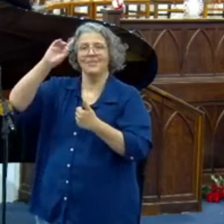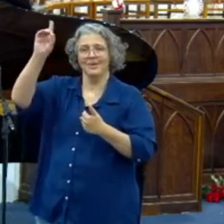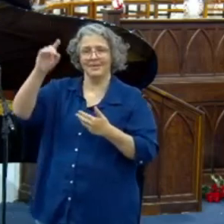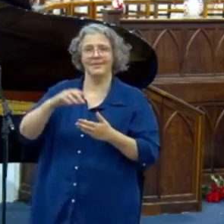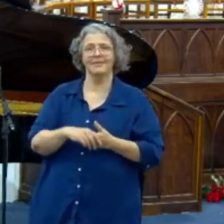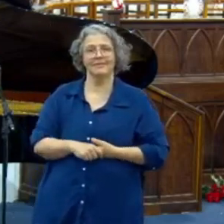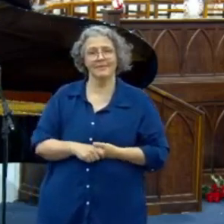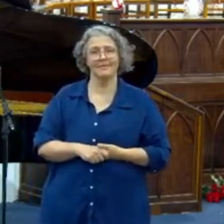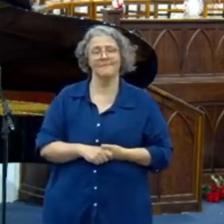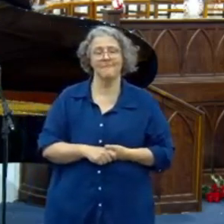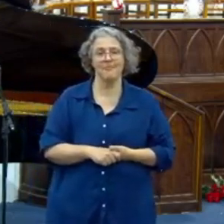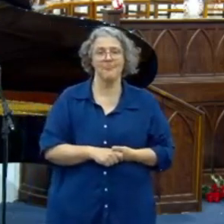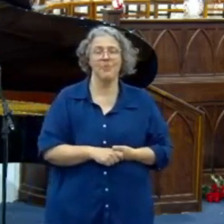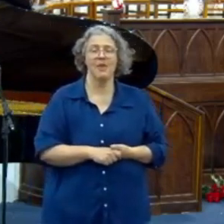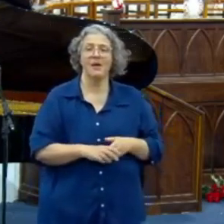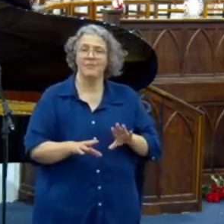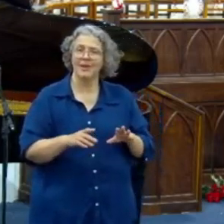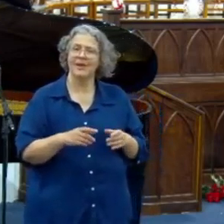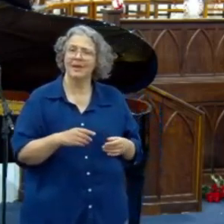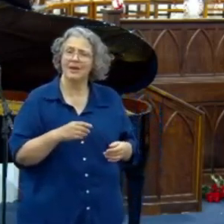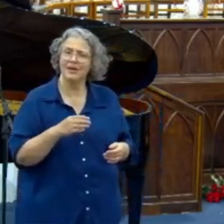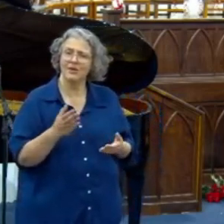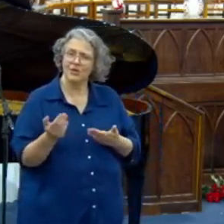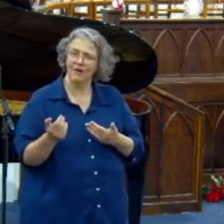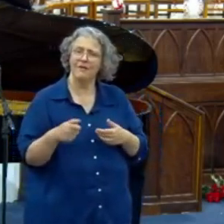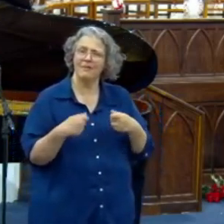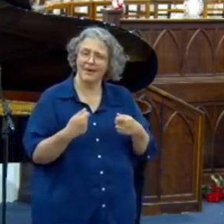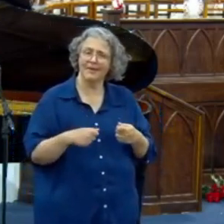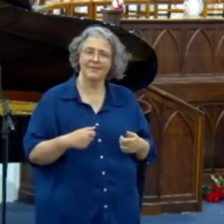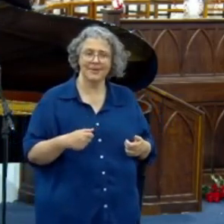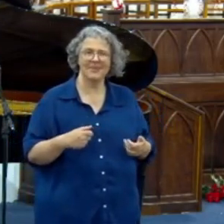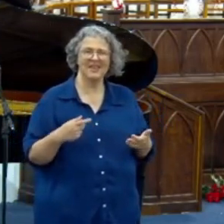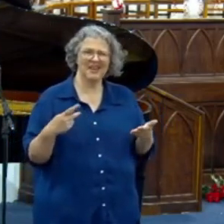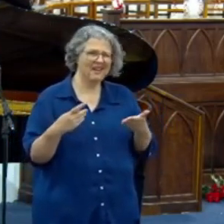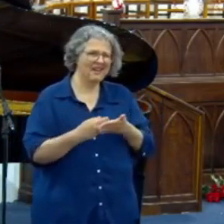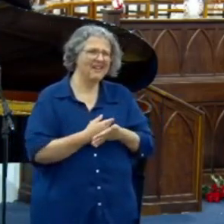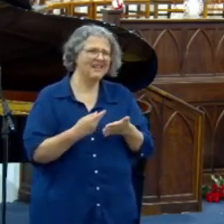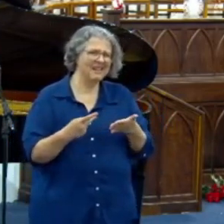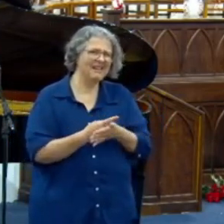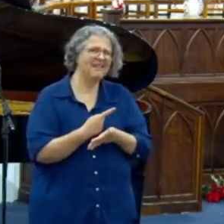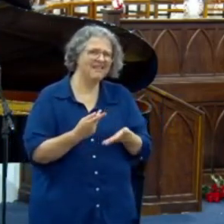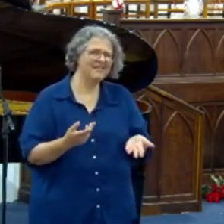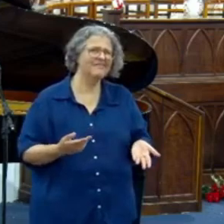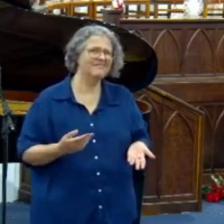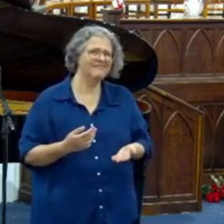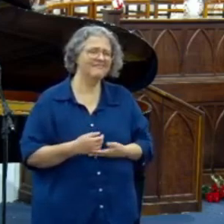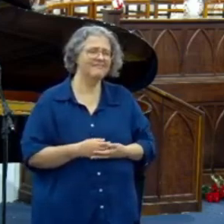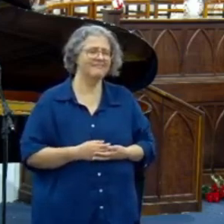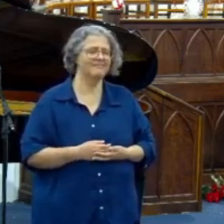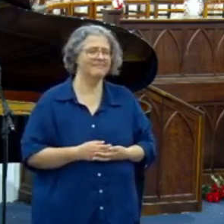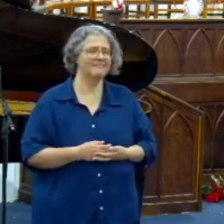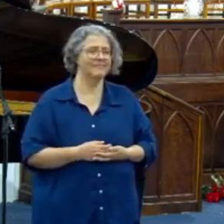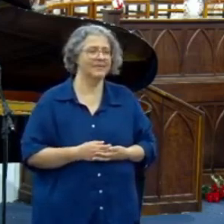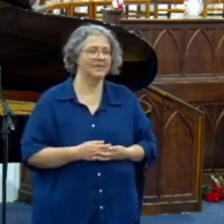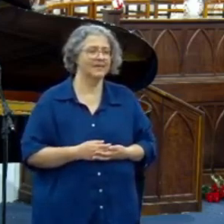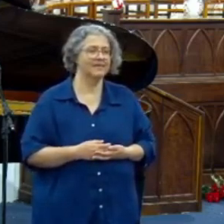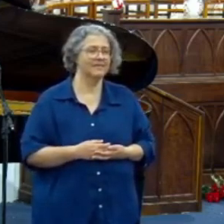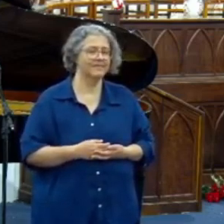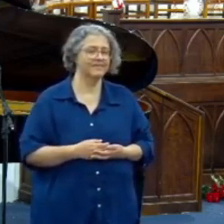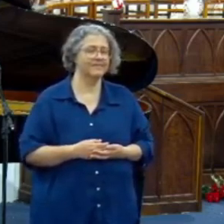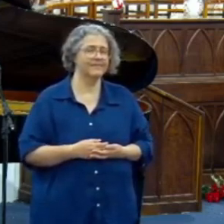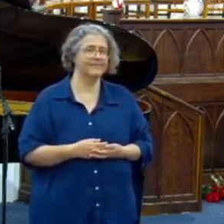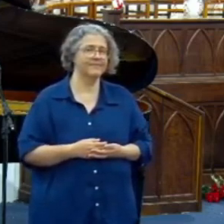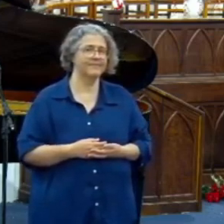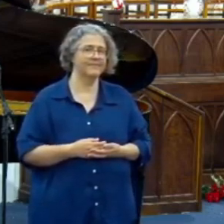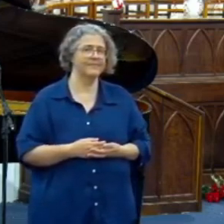parece equivocado no seu relacionamento com Deus? Vejam por quê. Quando Jesus disse: ok, é